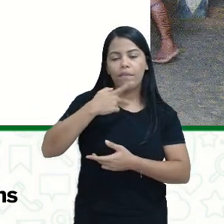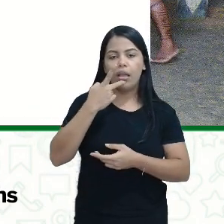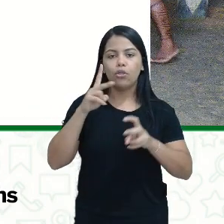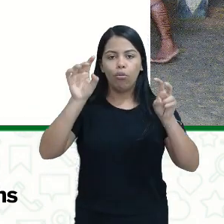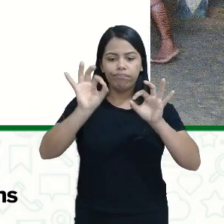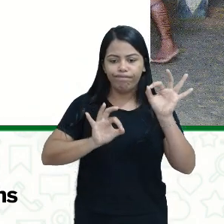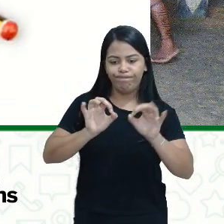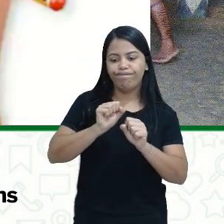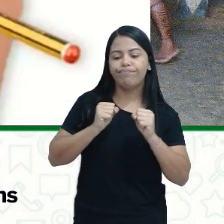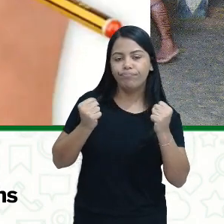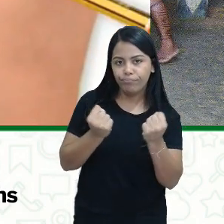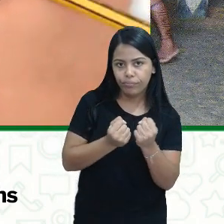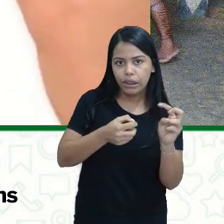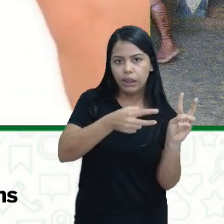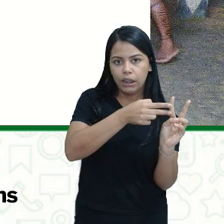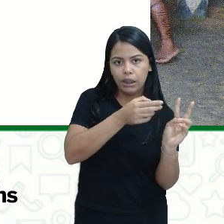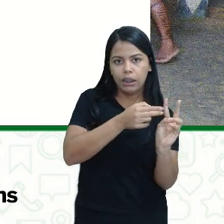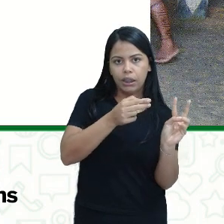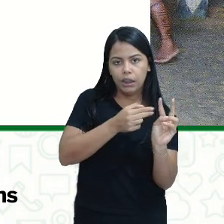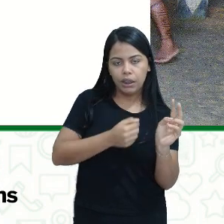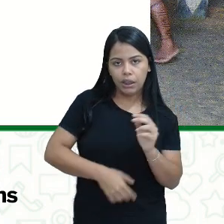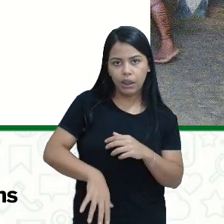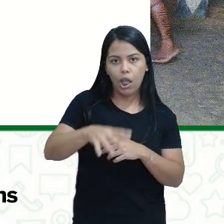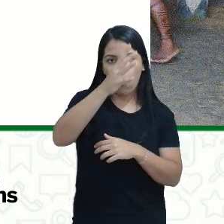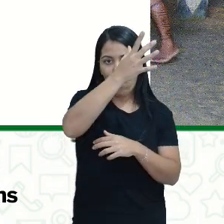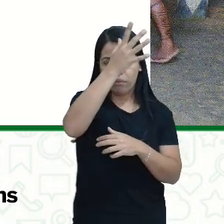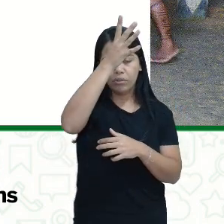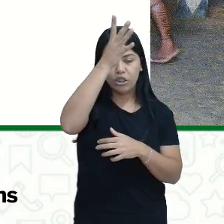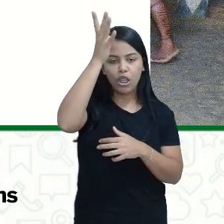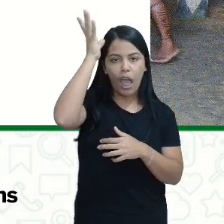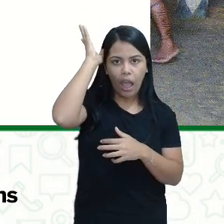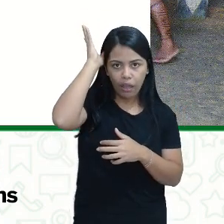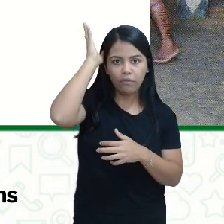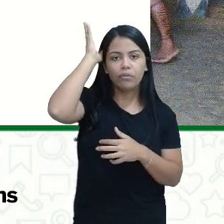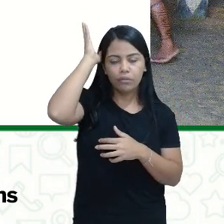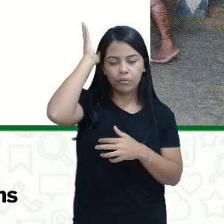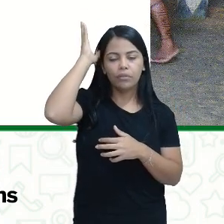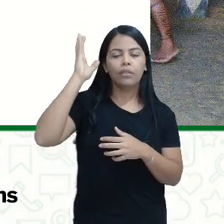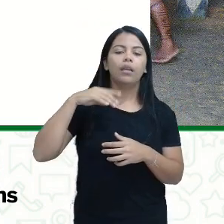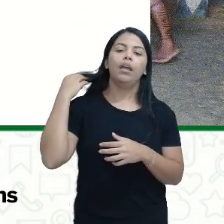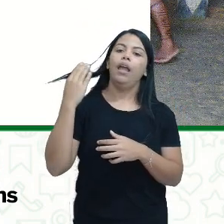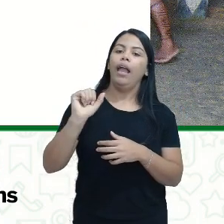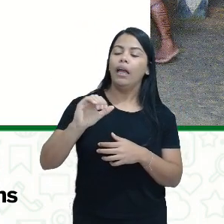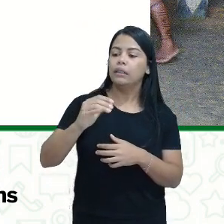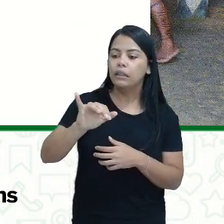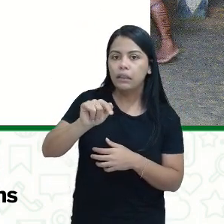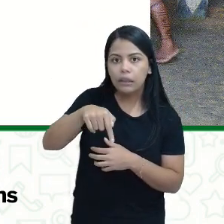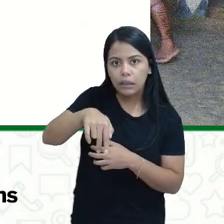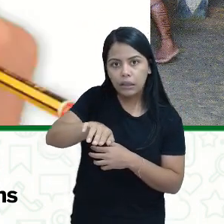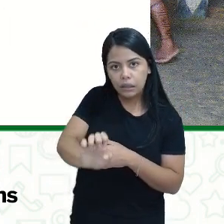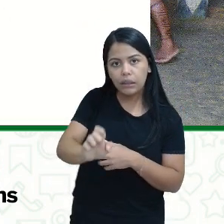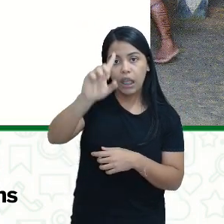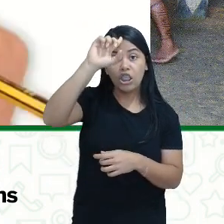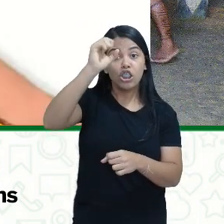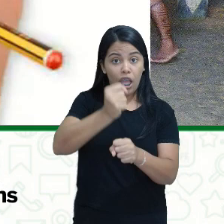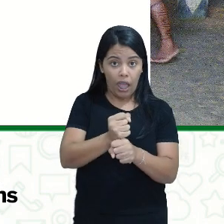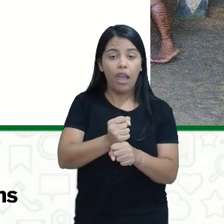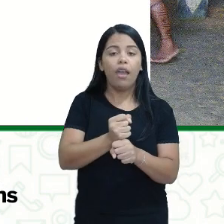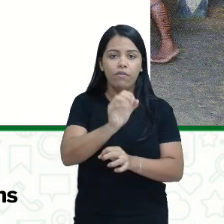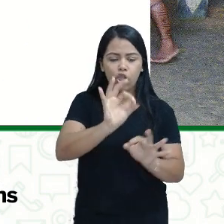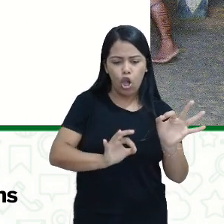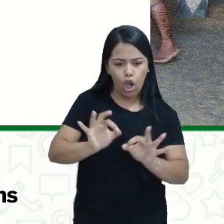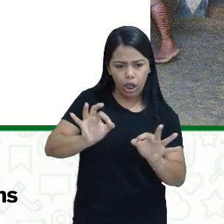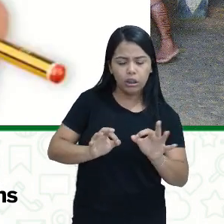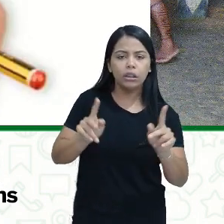social indígena: o cacique, uma espécie de chefe político responsável pela manutenção das aldeias e da paz entre os